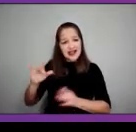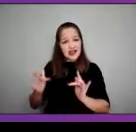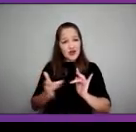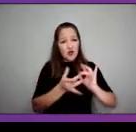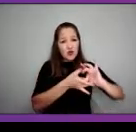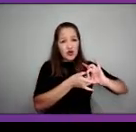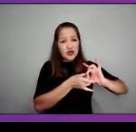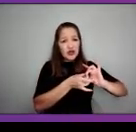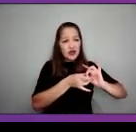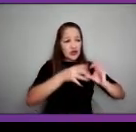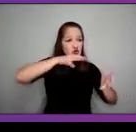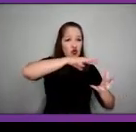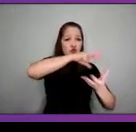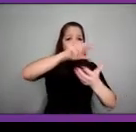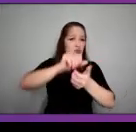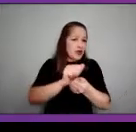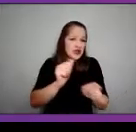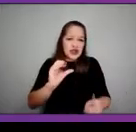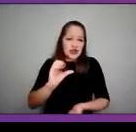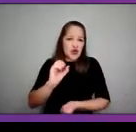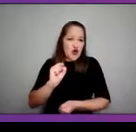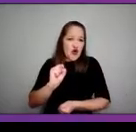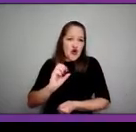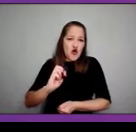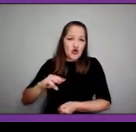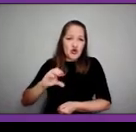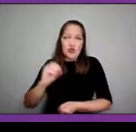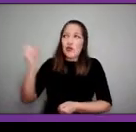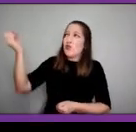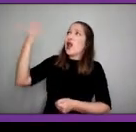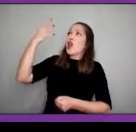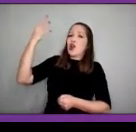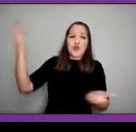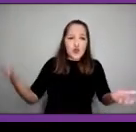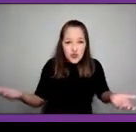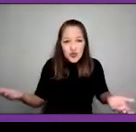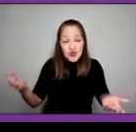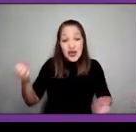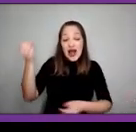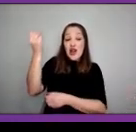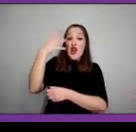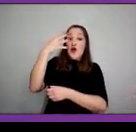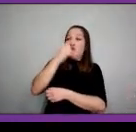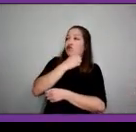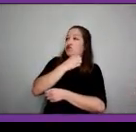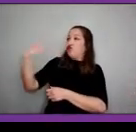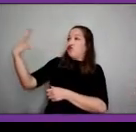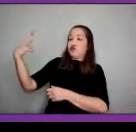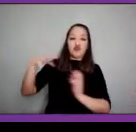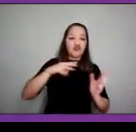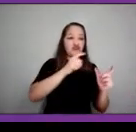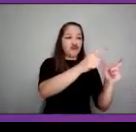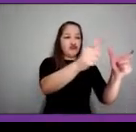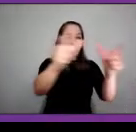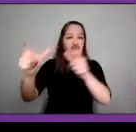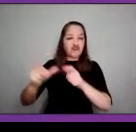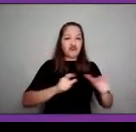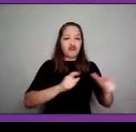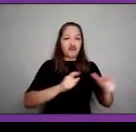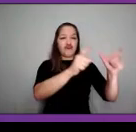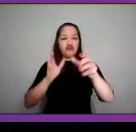complemento concordo com a luz fica pela própria luz e inclusive né que a luz que viagens espaço cósmico e tal que atravessa o